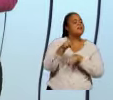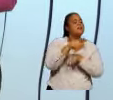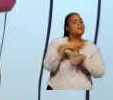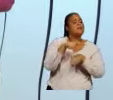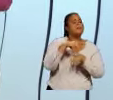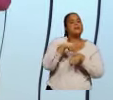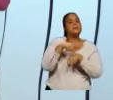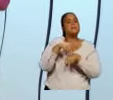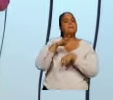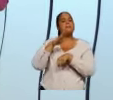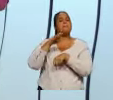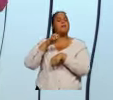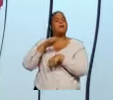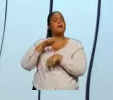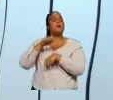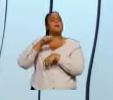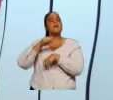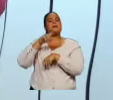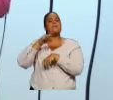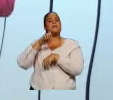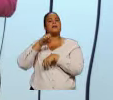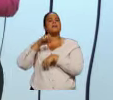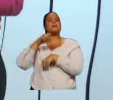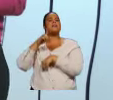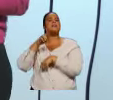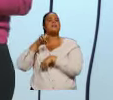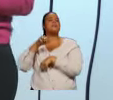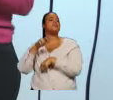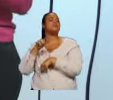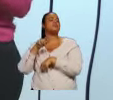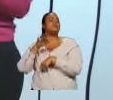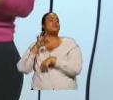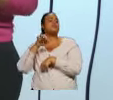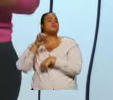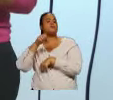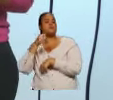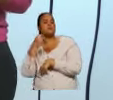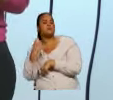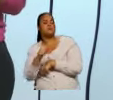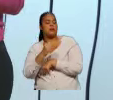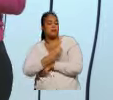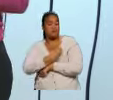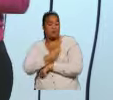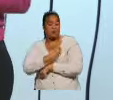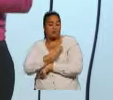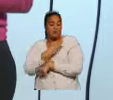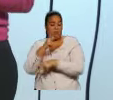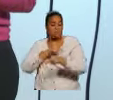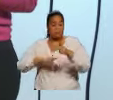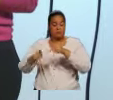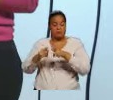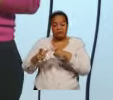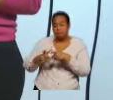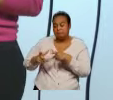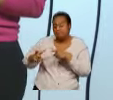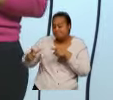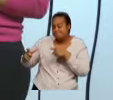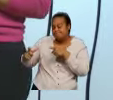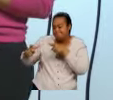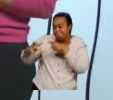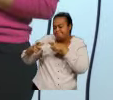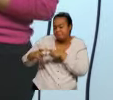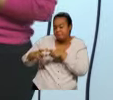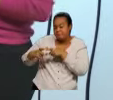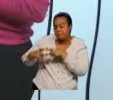mundo onde você tem a maior densidade demográfica você tem mais de mil pessoas vivendo em um km quadrado então